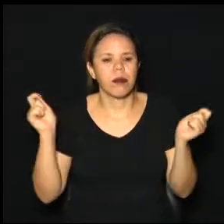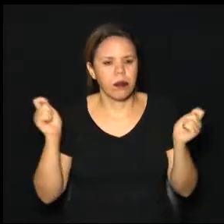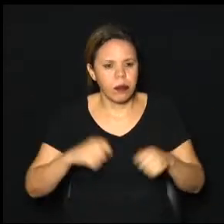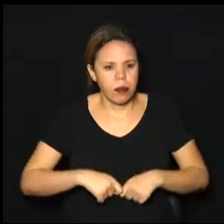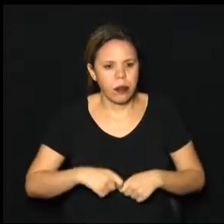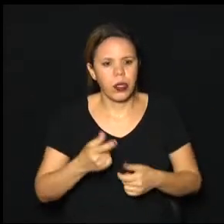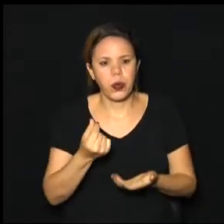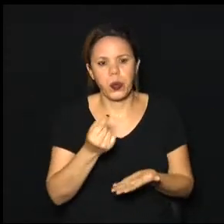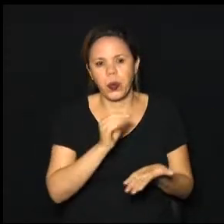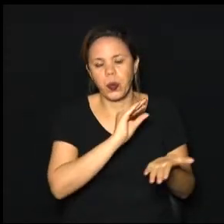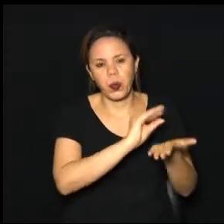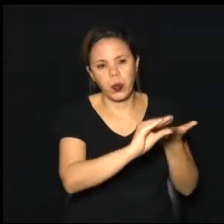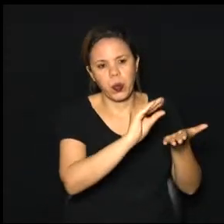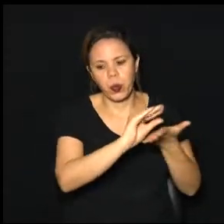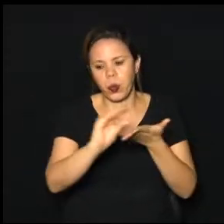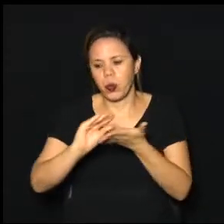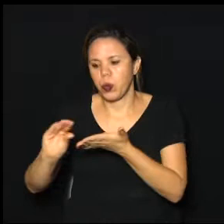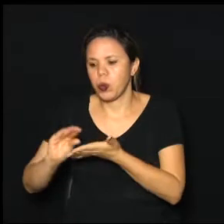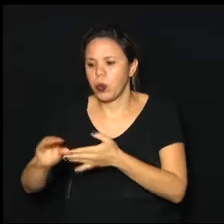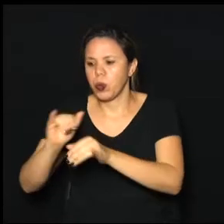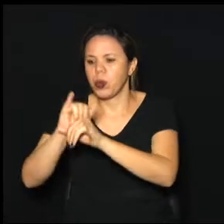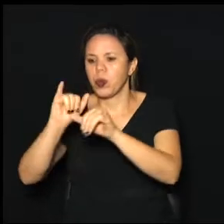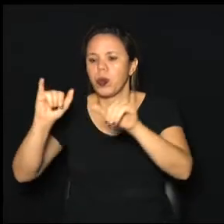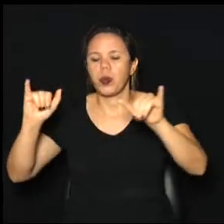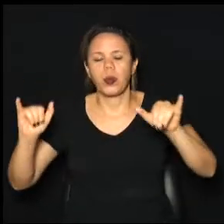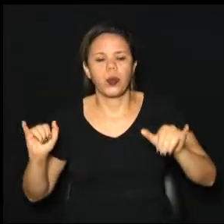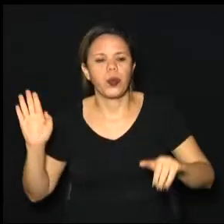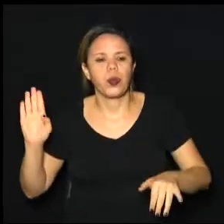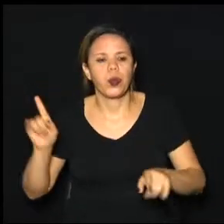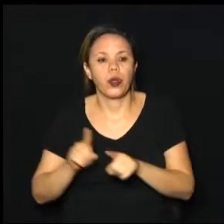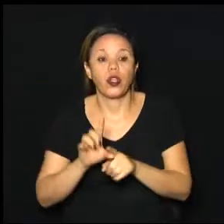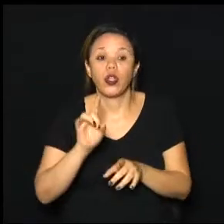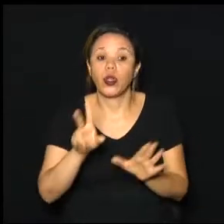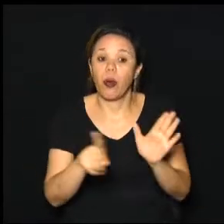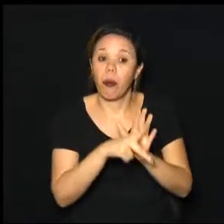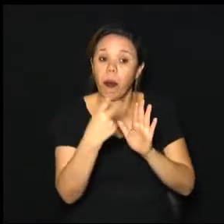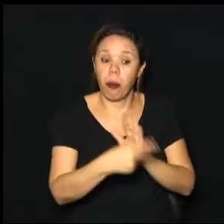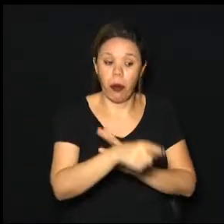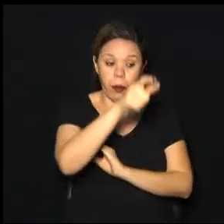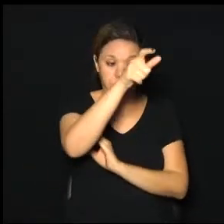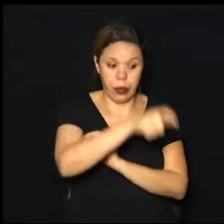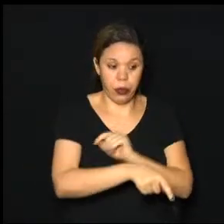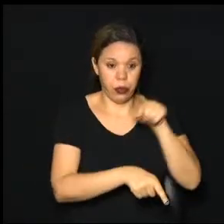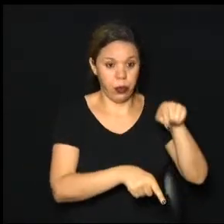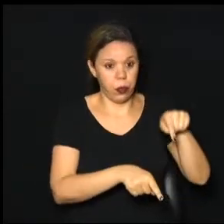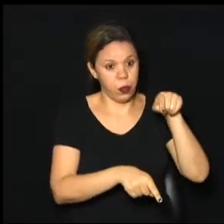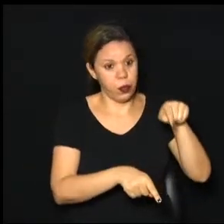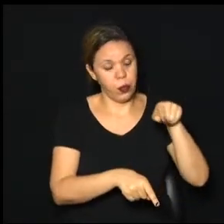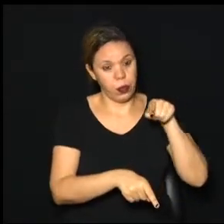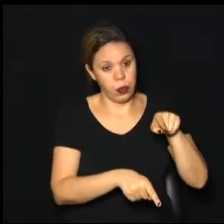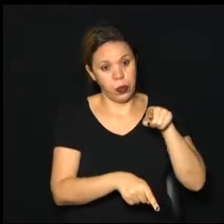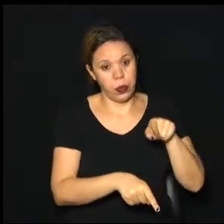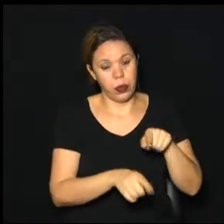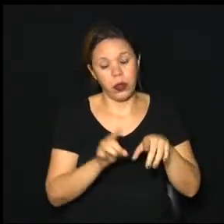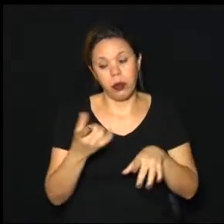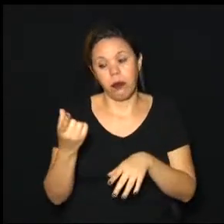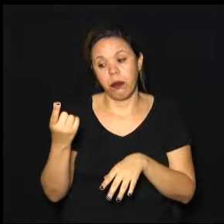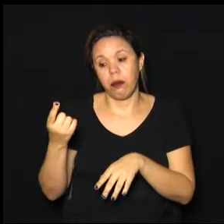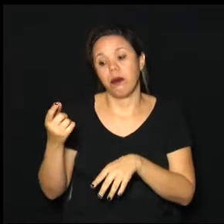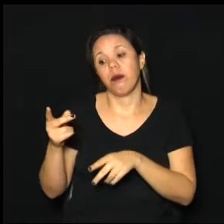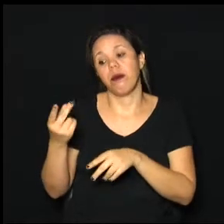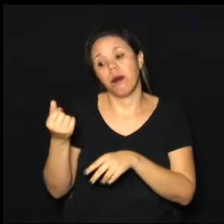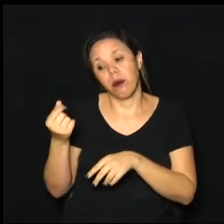do financiamento das campanhas apenas e tão somente com recursos do próprio candidato e com recursos de pessoas